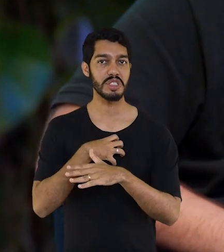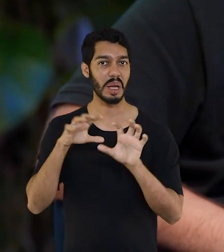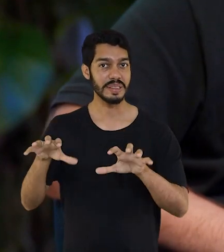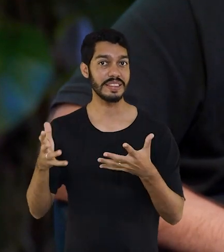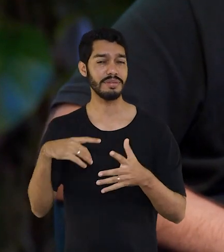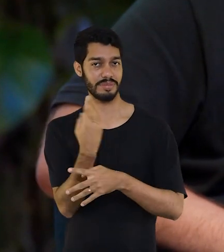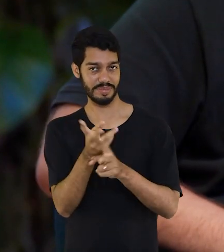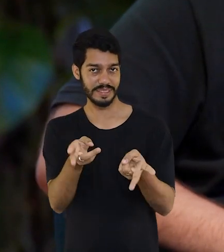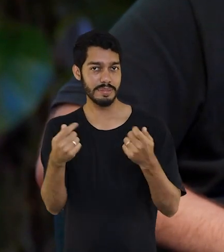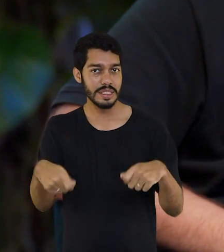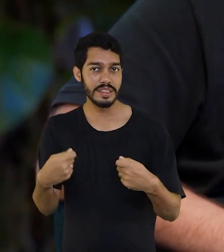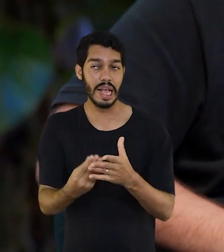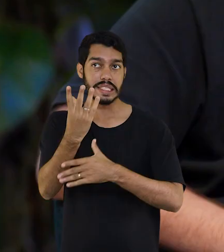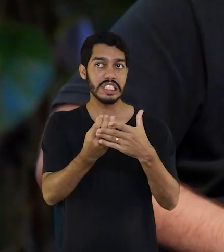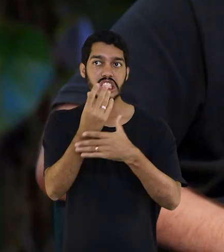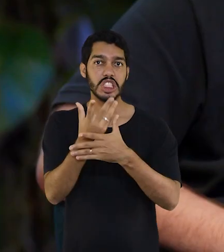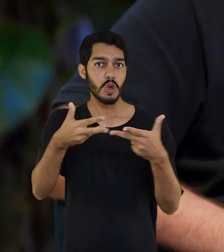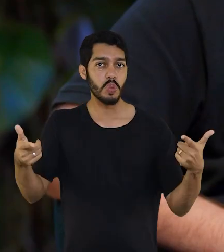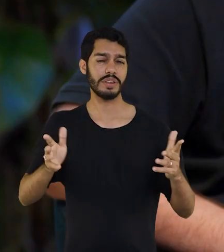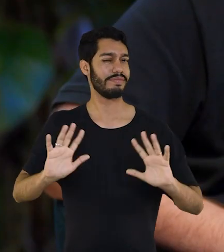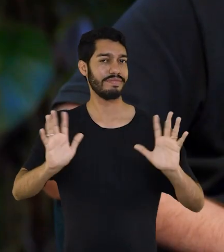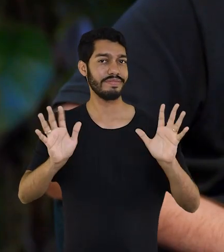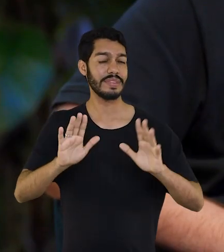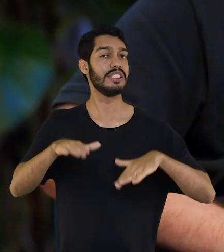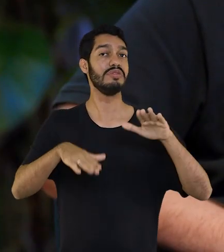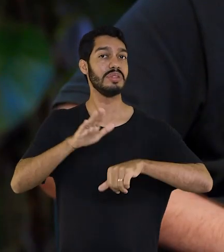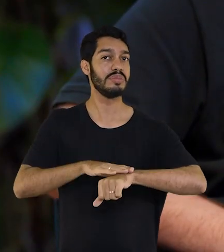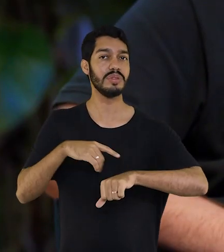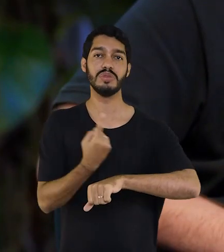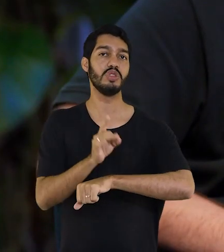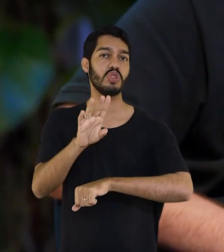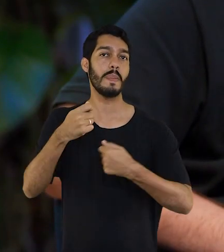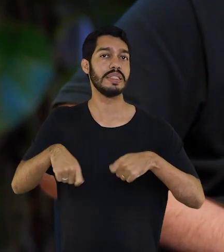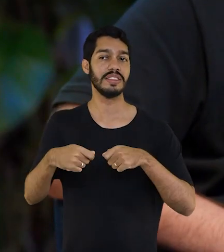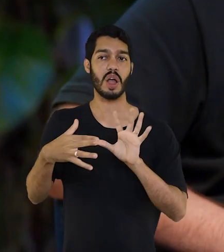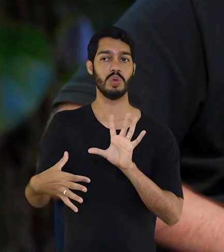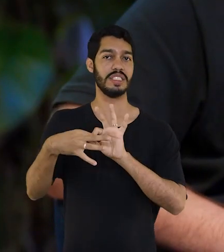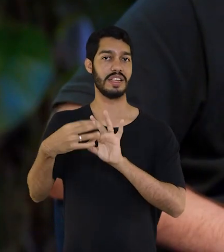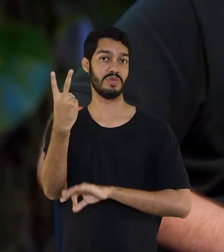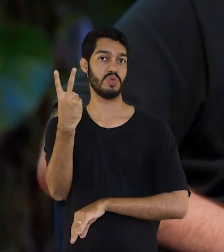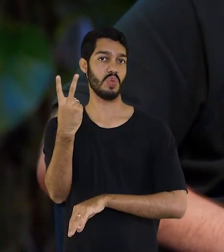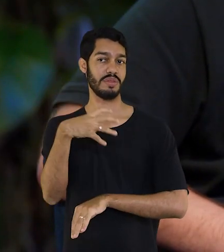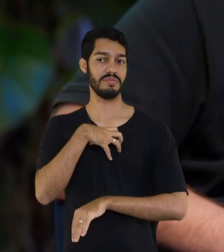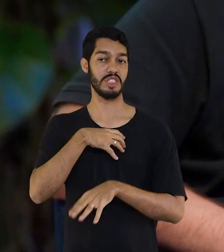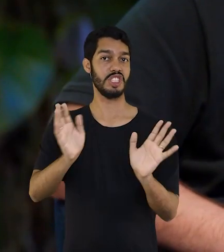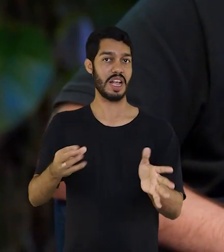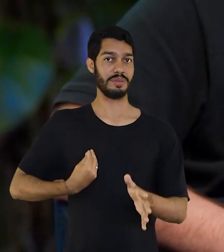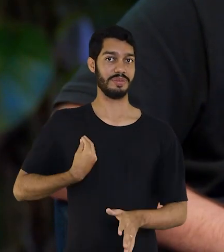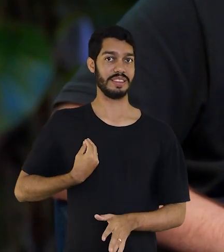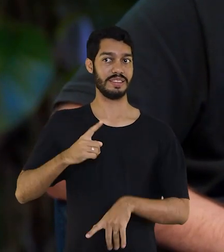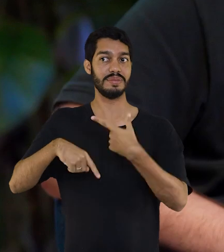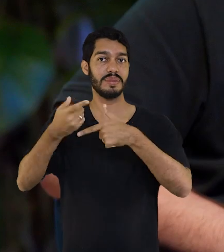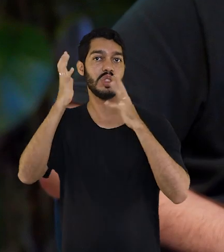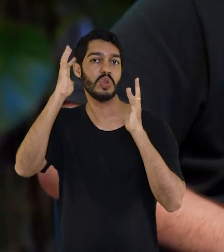motivação. Então, nem sempre nós vamos precisar criar coisas. Em alguns momentos, nós precisamos simplesmente conectar 2